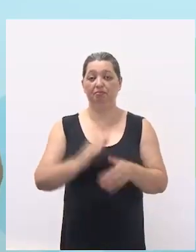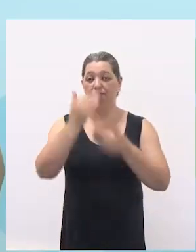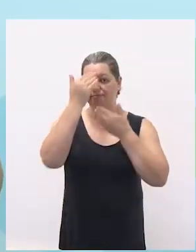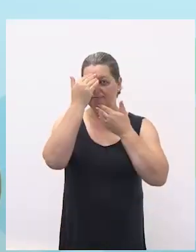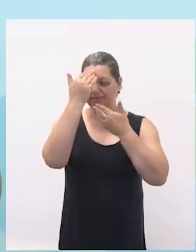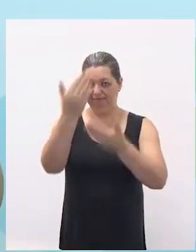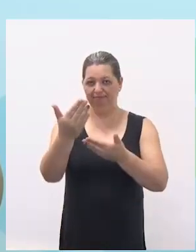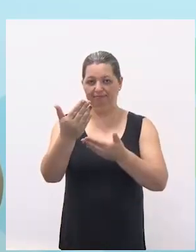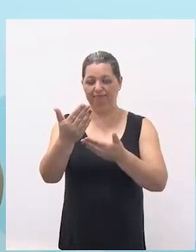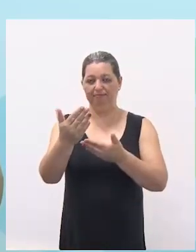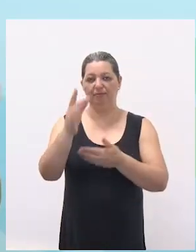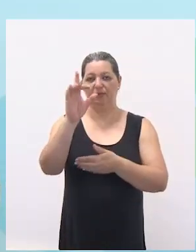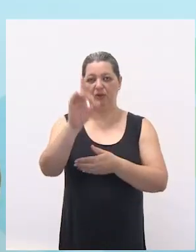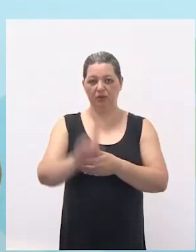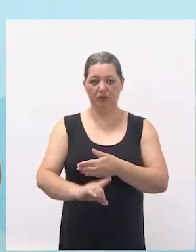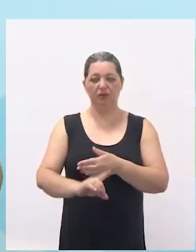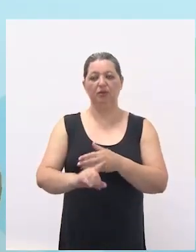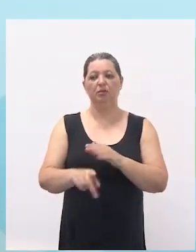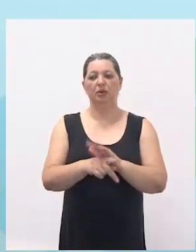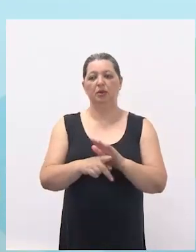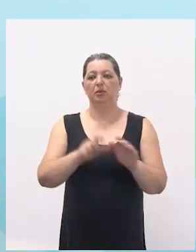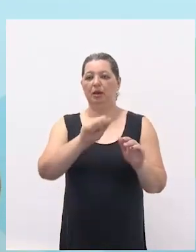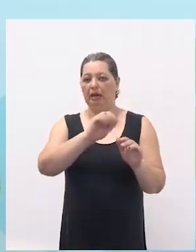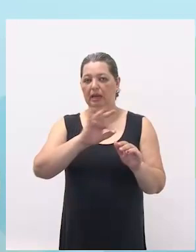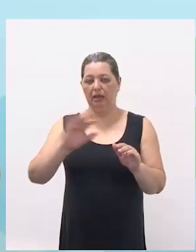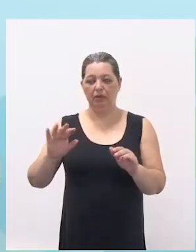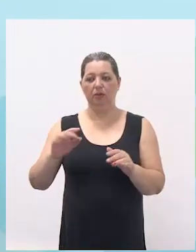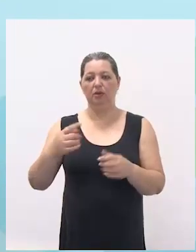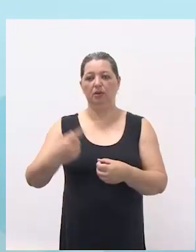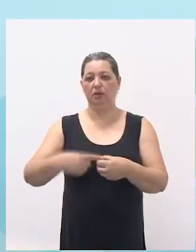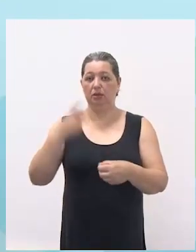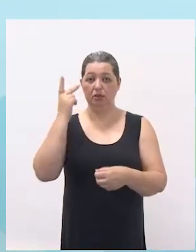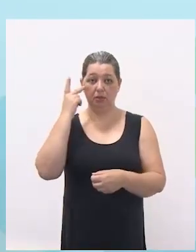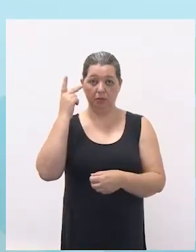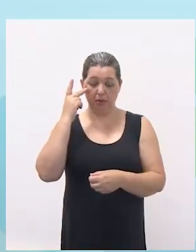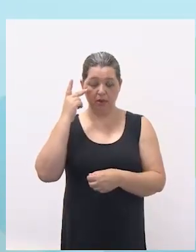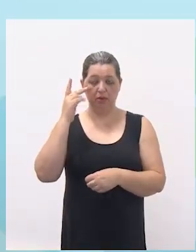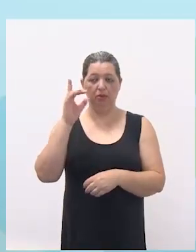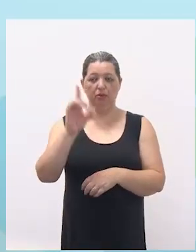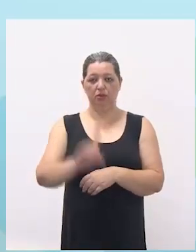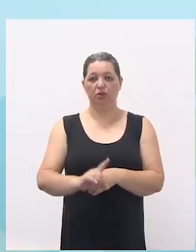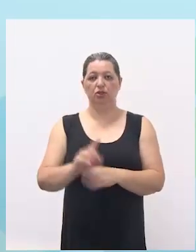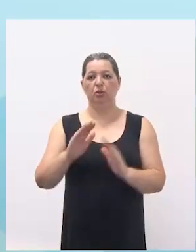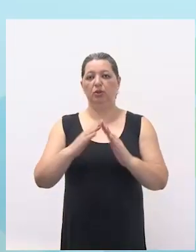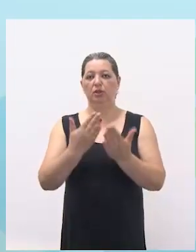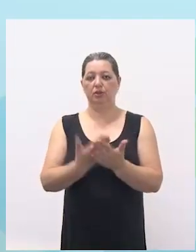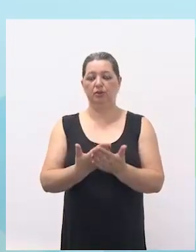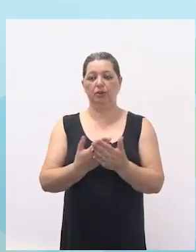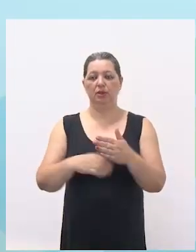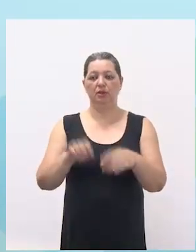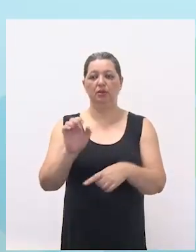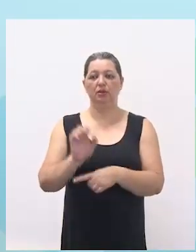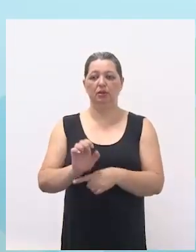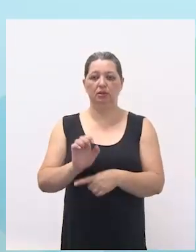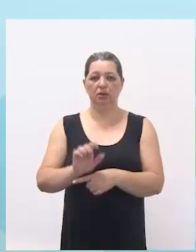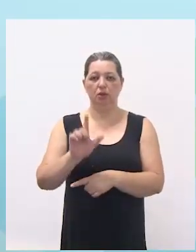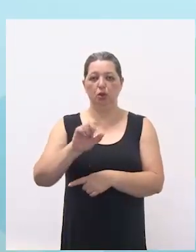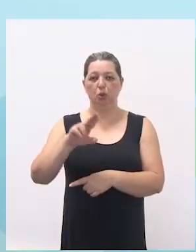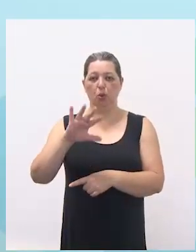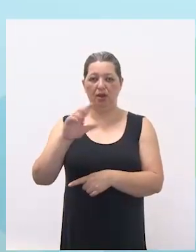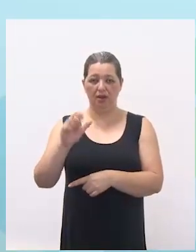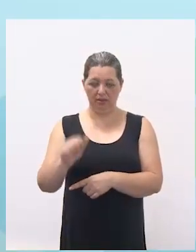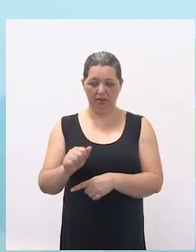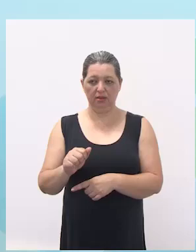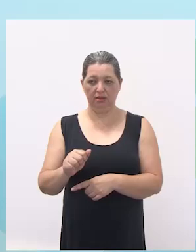agradecer a diretoria de Araraquara, o dirigente Paulo e a diretora da escola estadual, professora Luísa de Abreu,